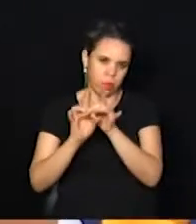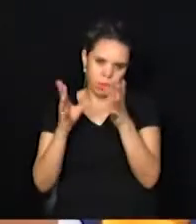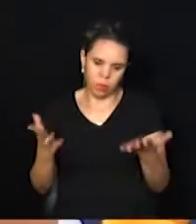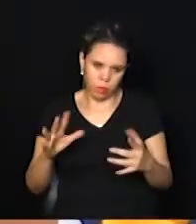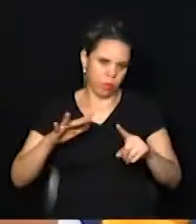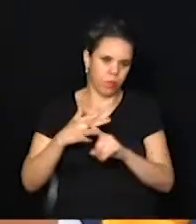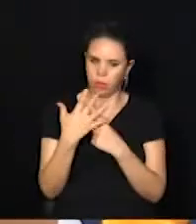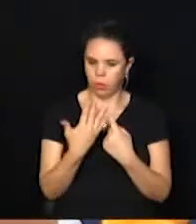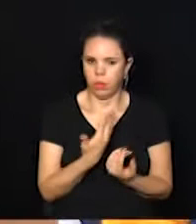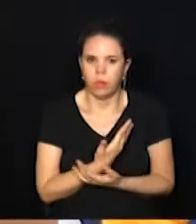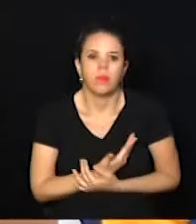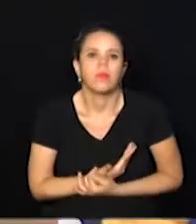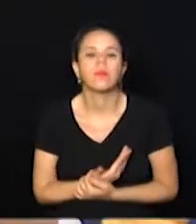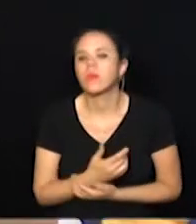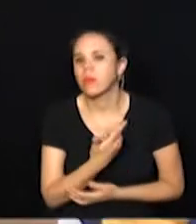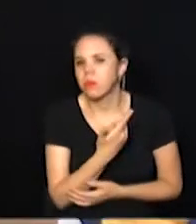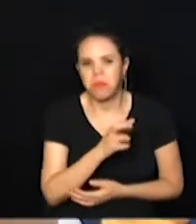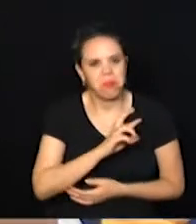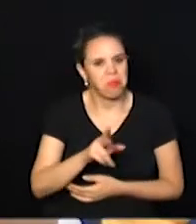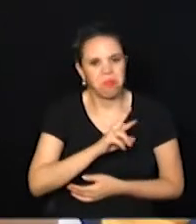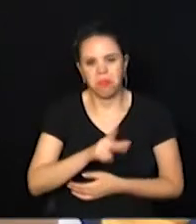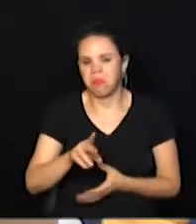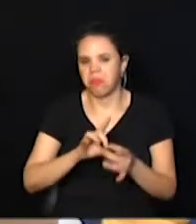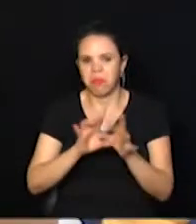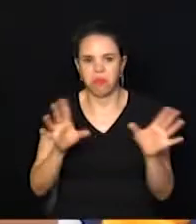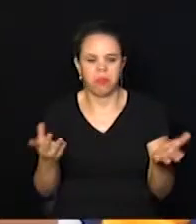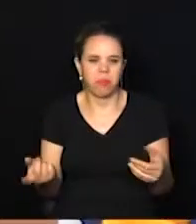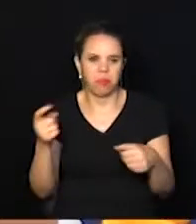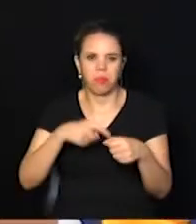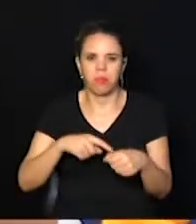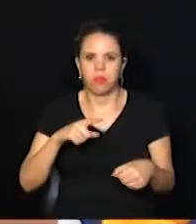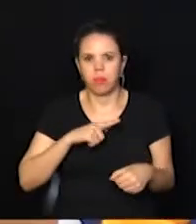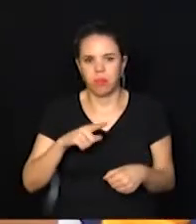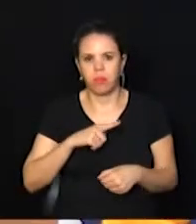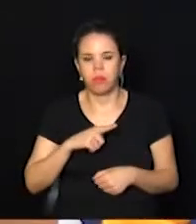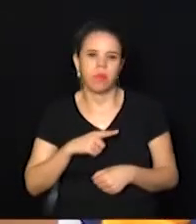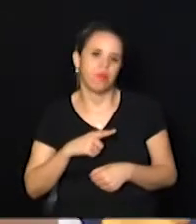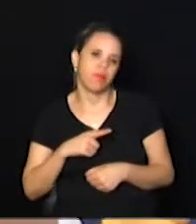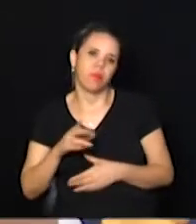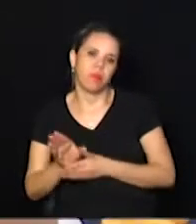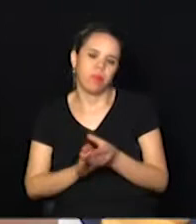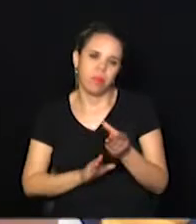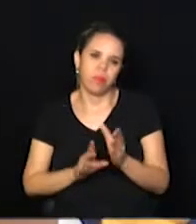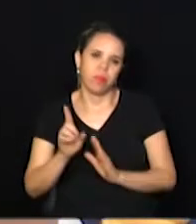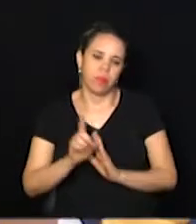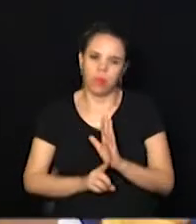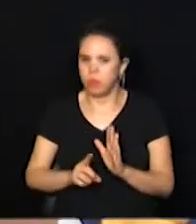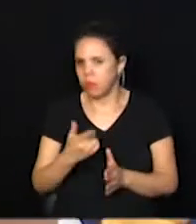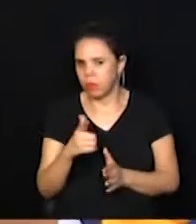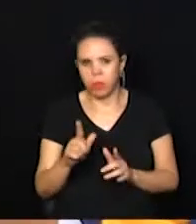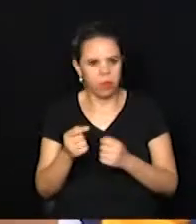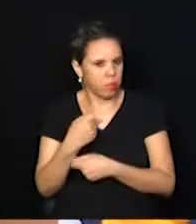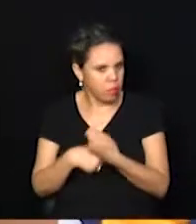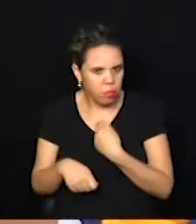cidadania quando os governos não são democráticos. E hoje nós voltamos a ter o Conselho de Direitos Humanos sem gestão, não por